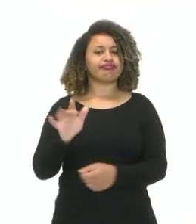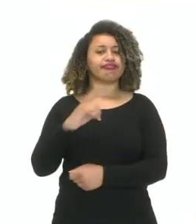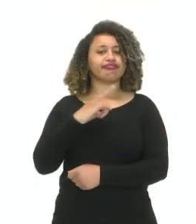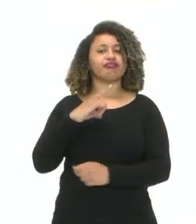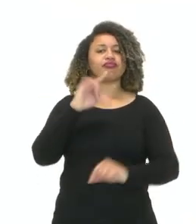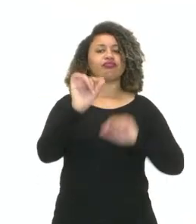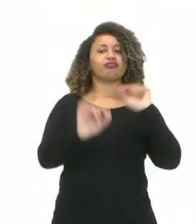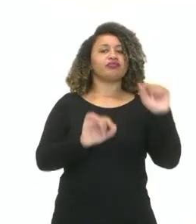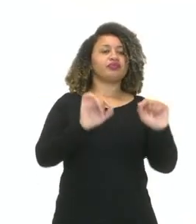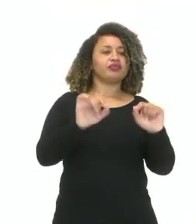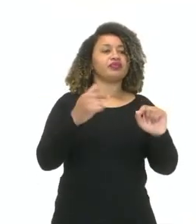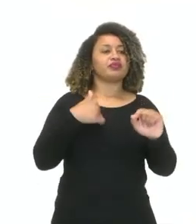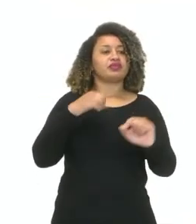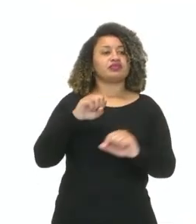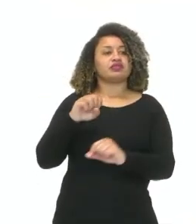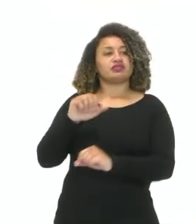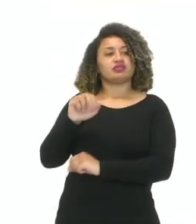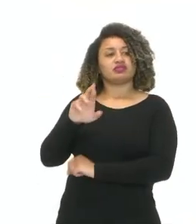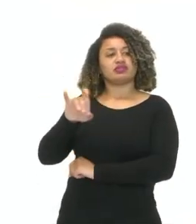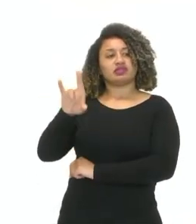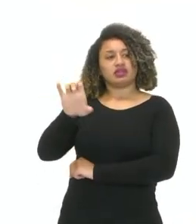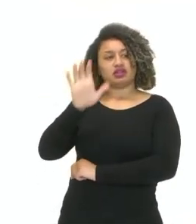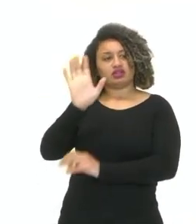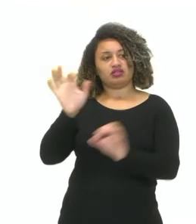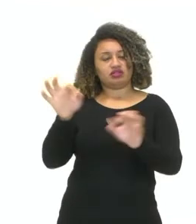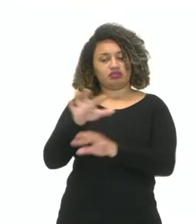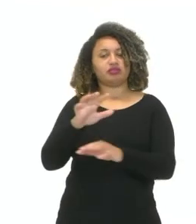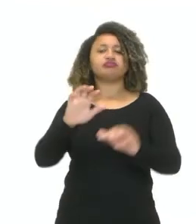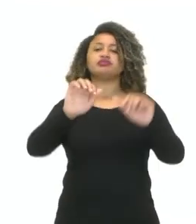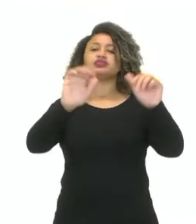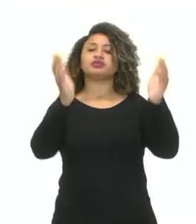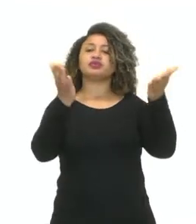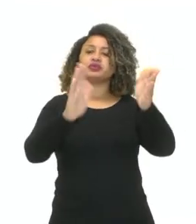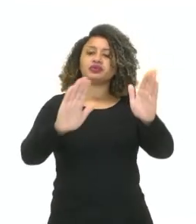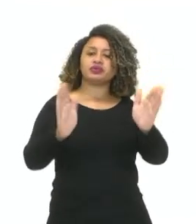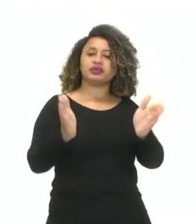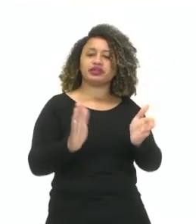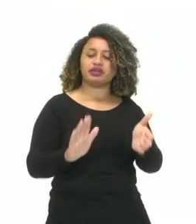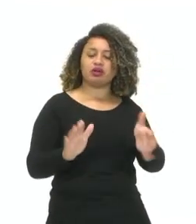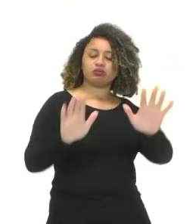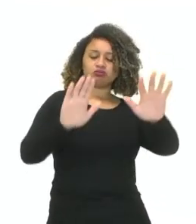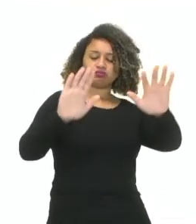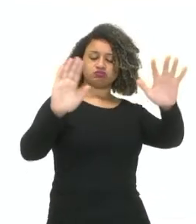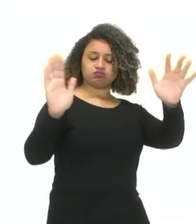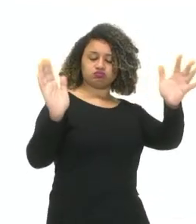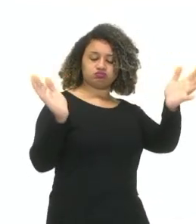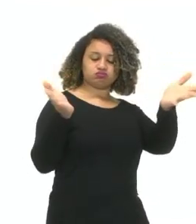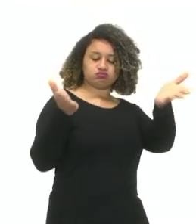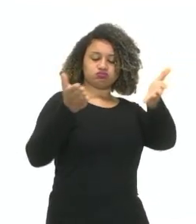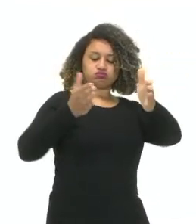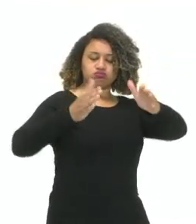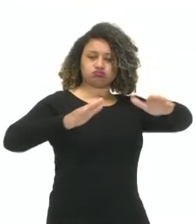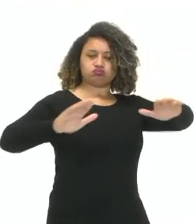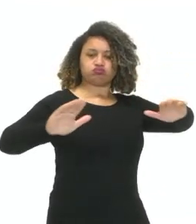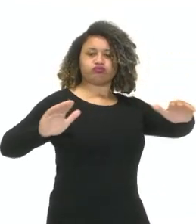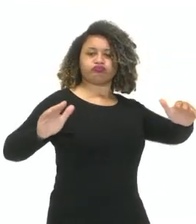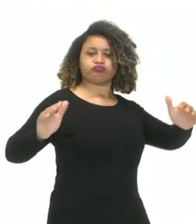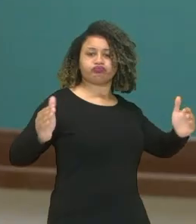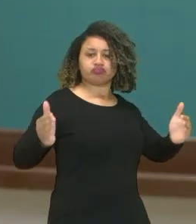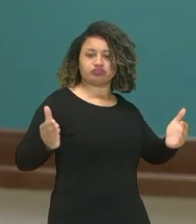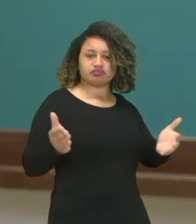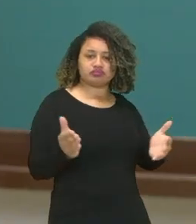questão do sarado resolvida. E escultural, é bem torneado, certinho. Então, tanto a